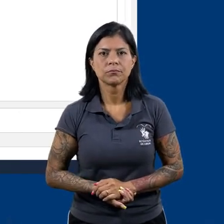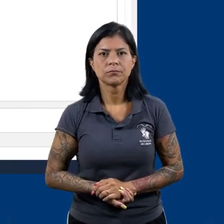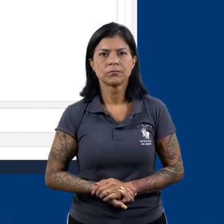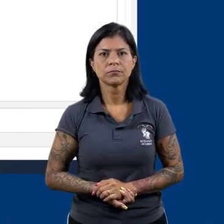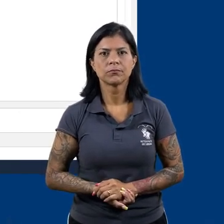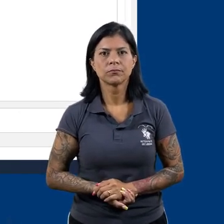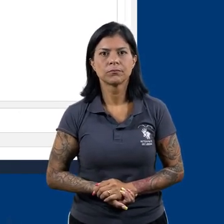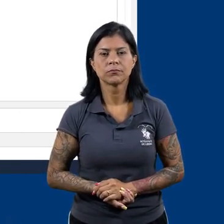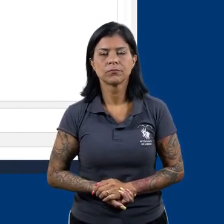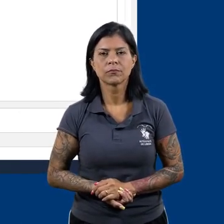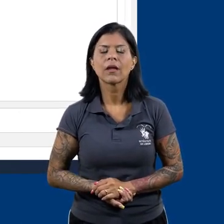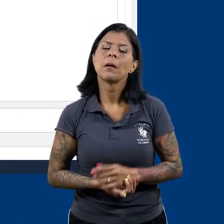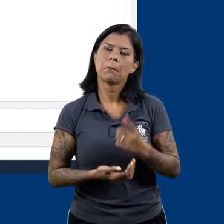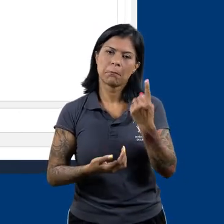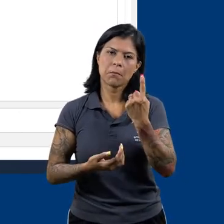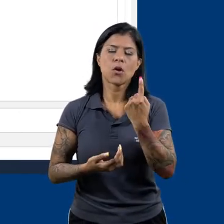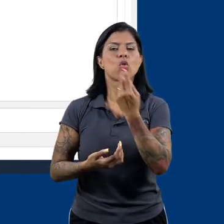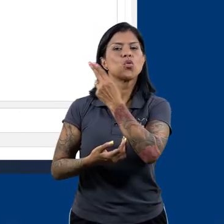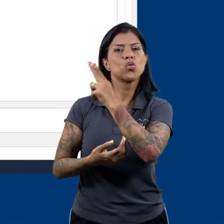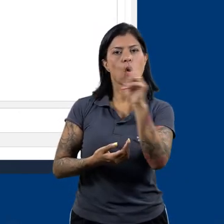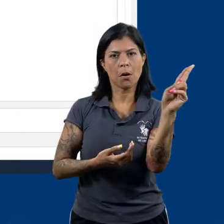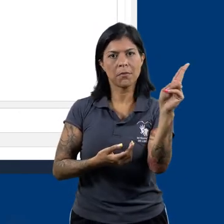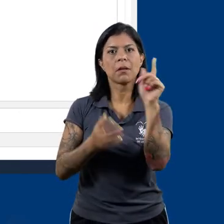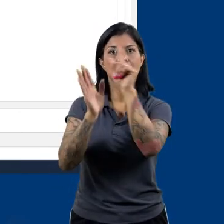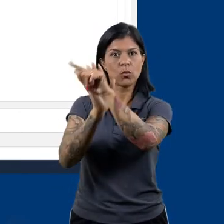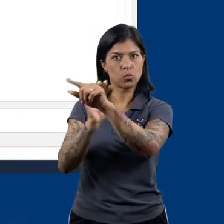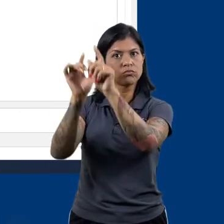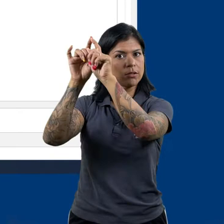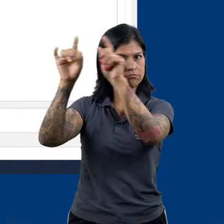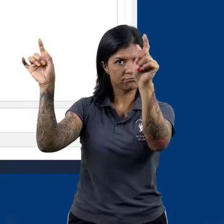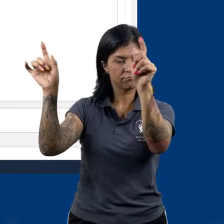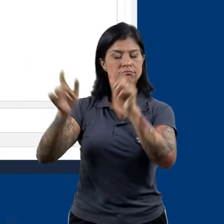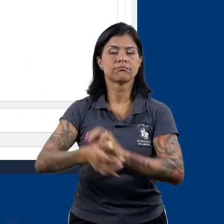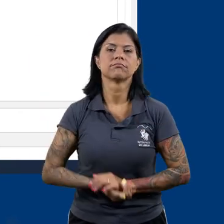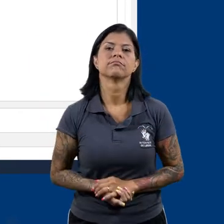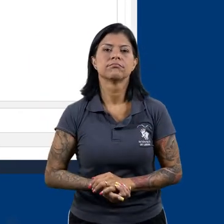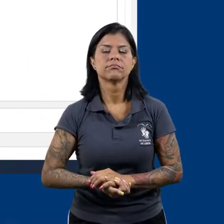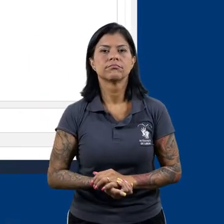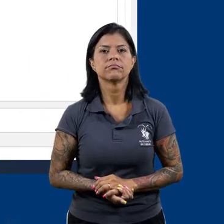a e onde é que estão